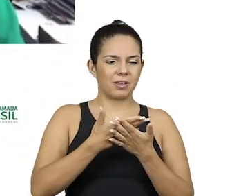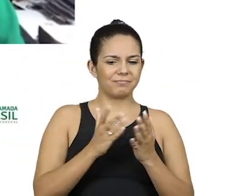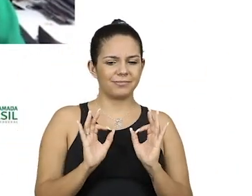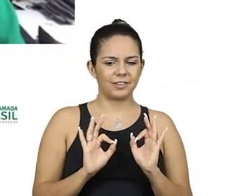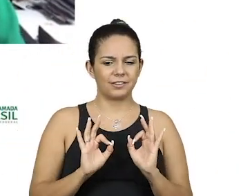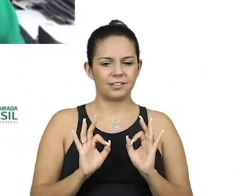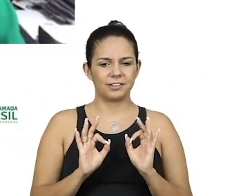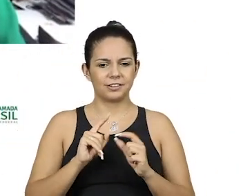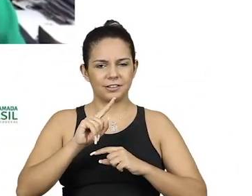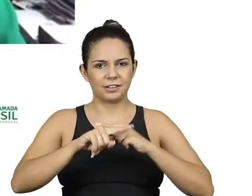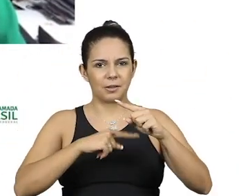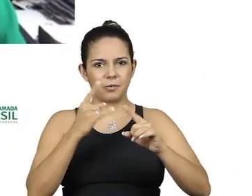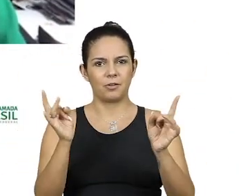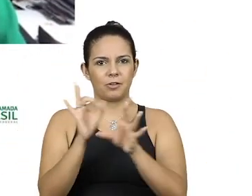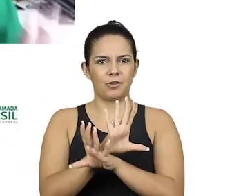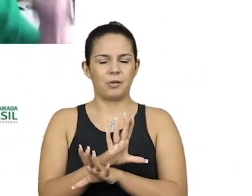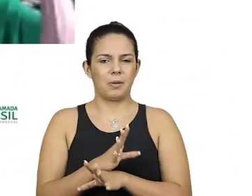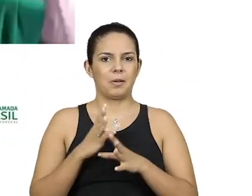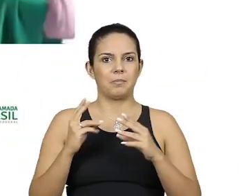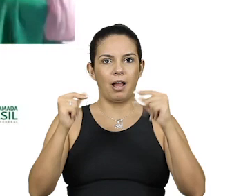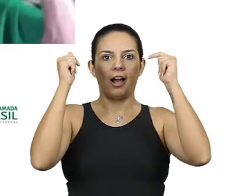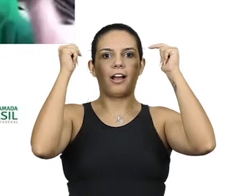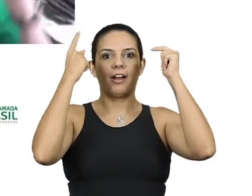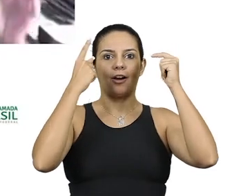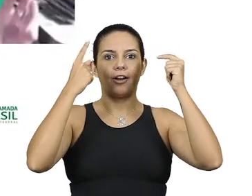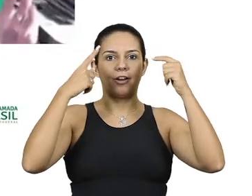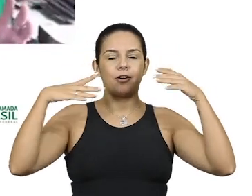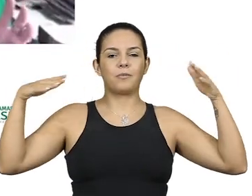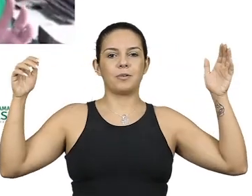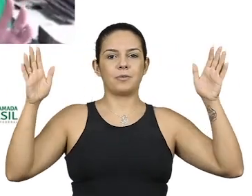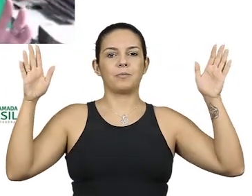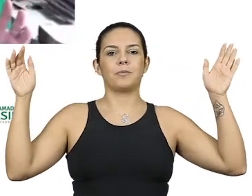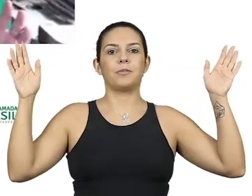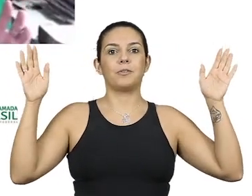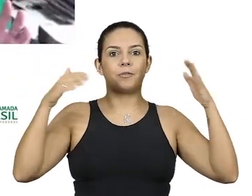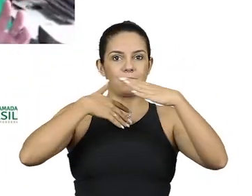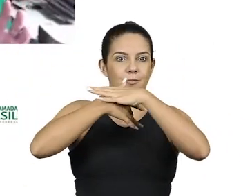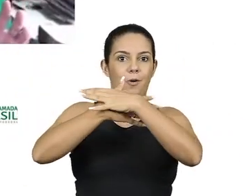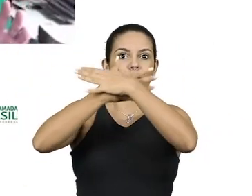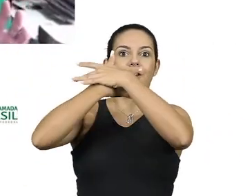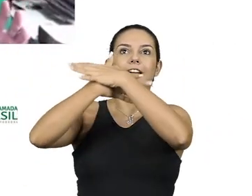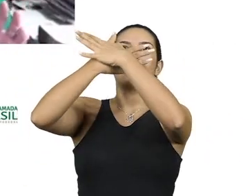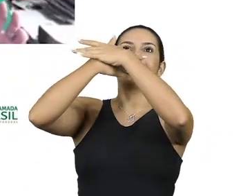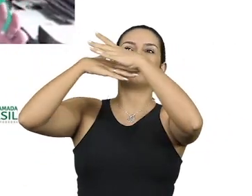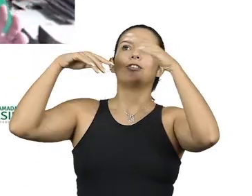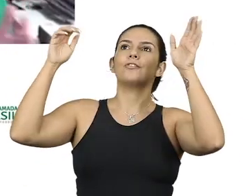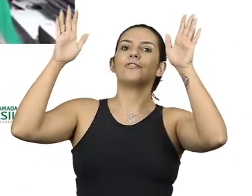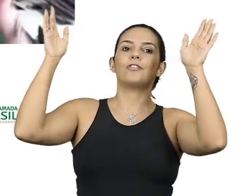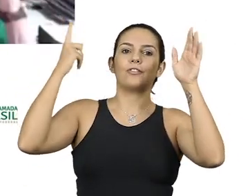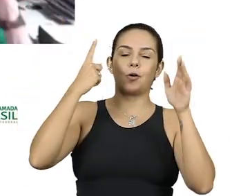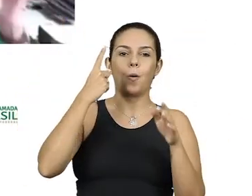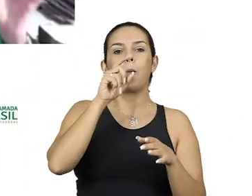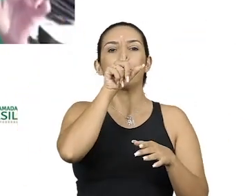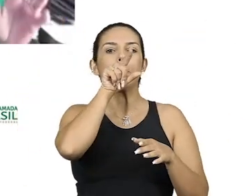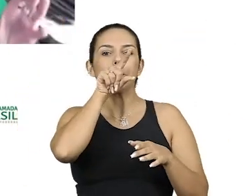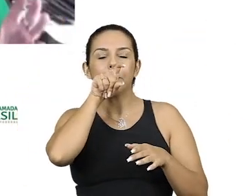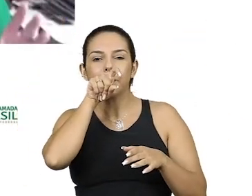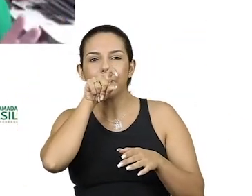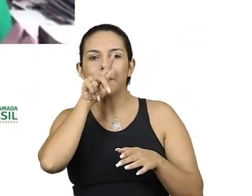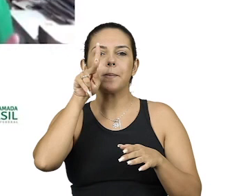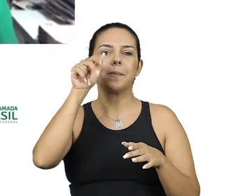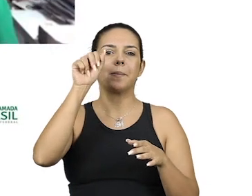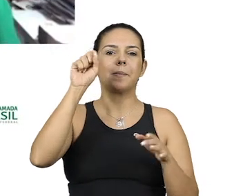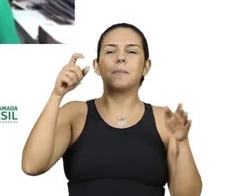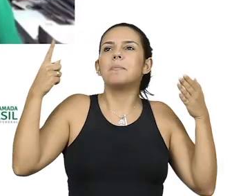nada e de pronto, pá, uma borboleta voava, ou um pássaro,